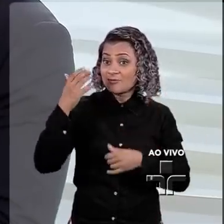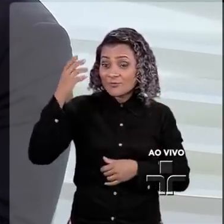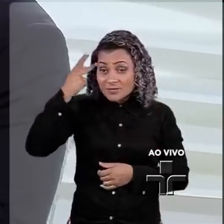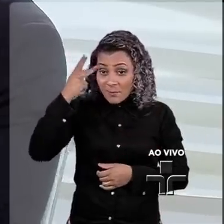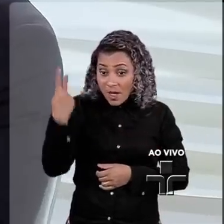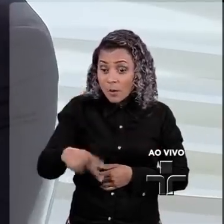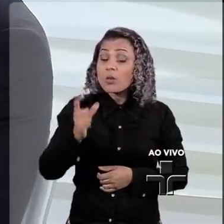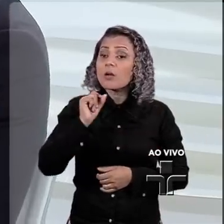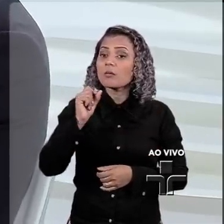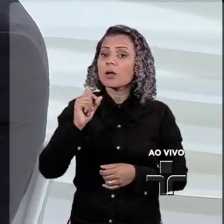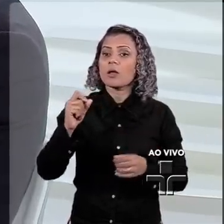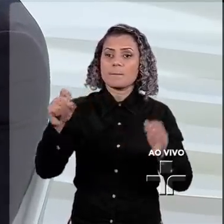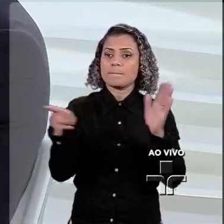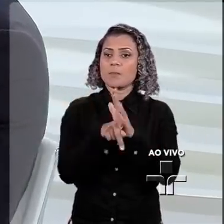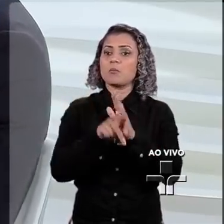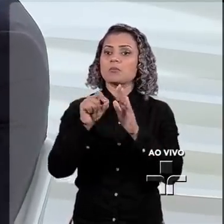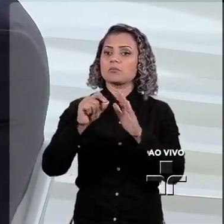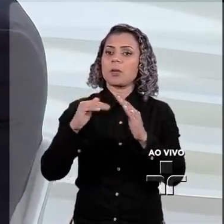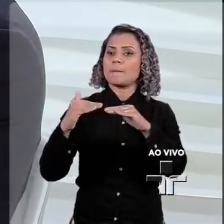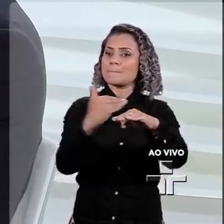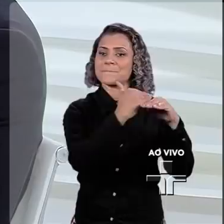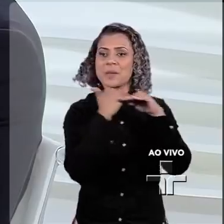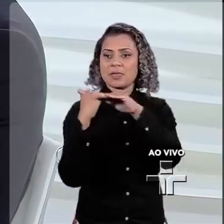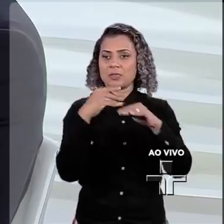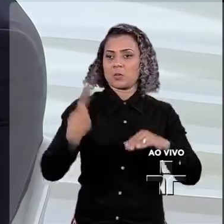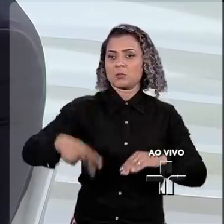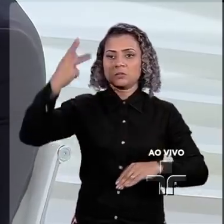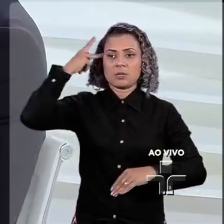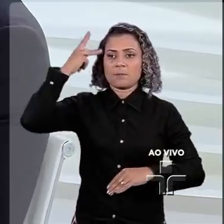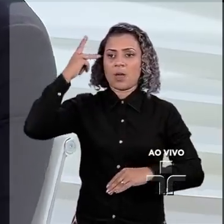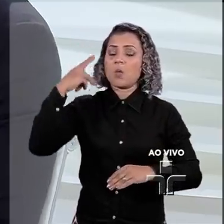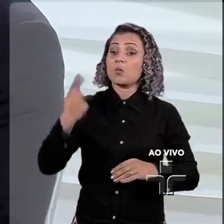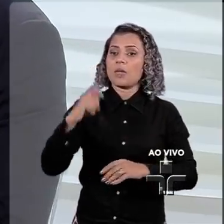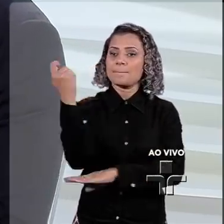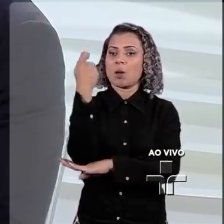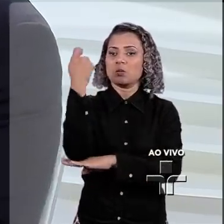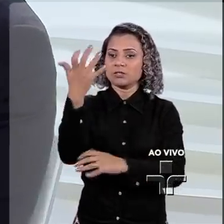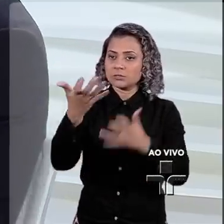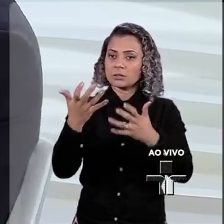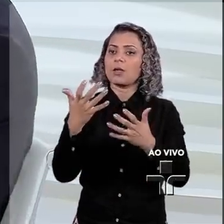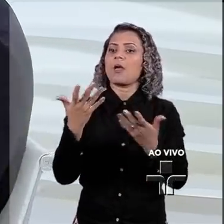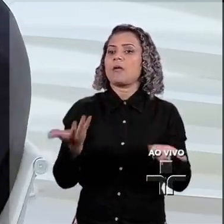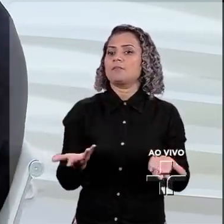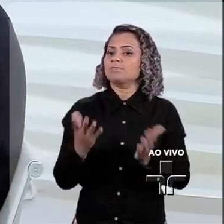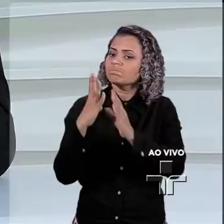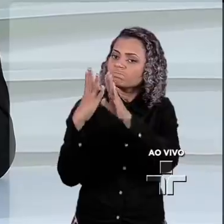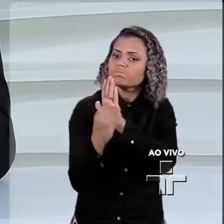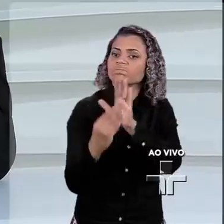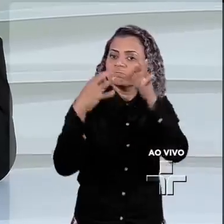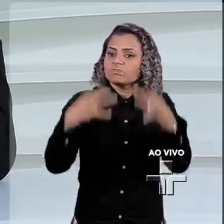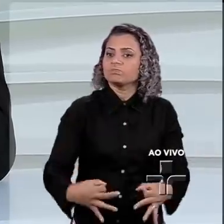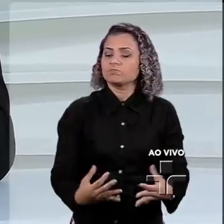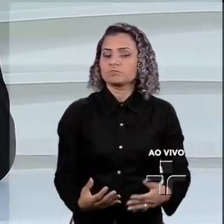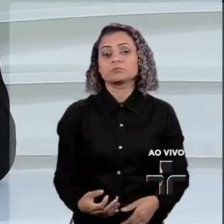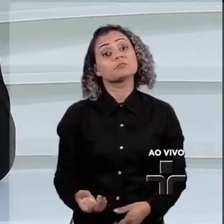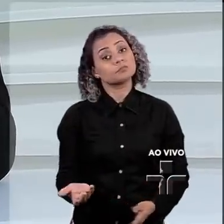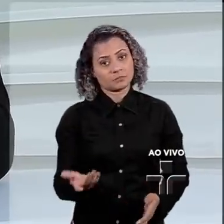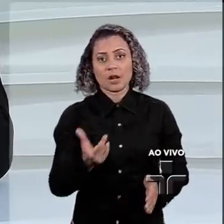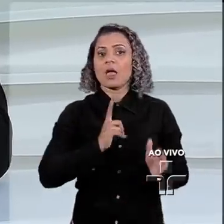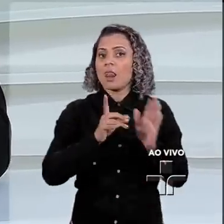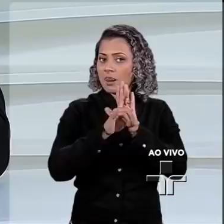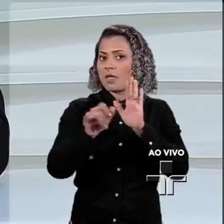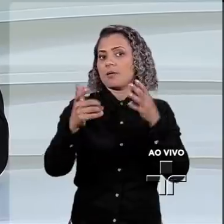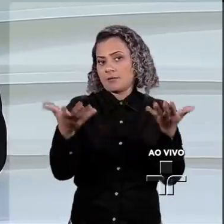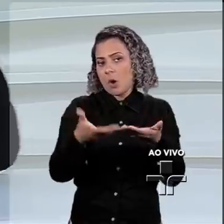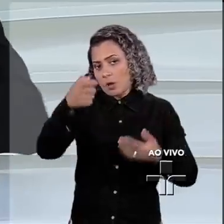padrão da Avenida Paulista. É esse padrão que agora a gente quer para a cidade toda. Mas as multas vão ser aplicadas? Porque assim, a lei agora, a partir